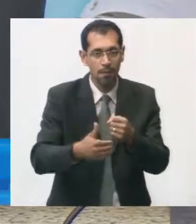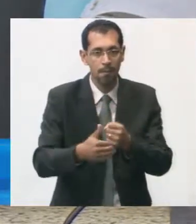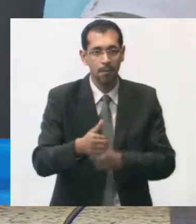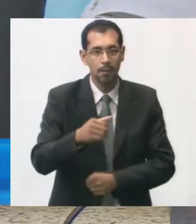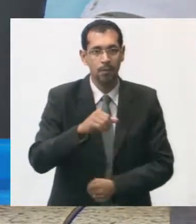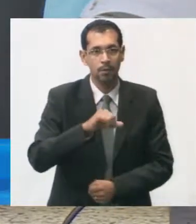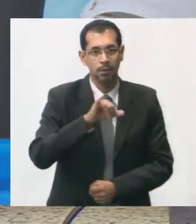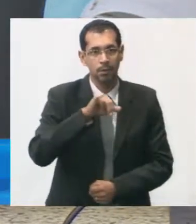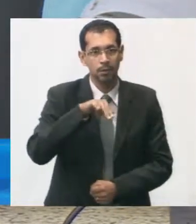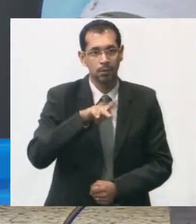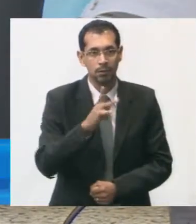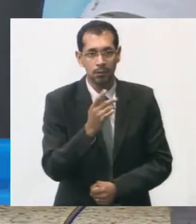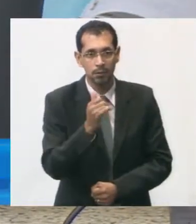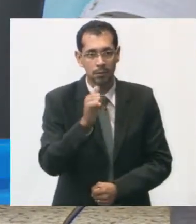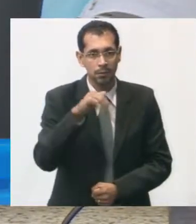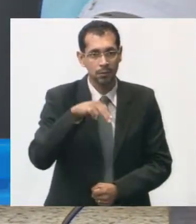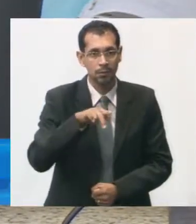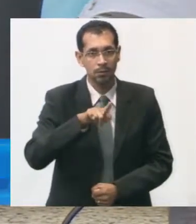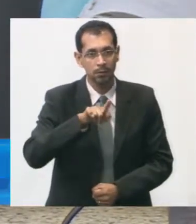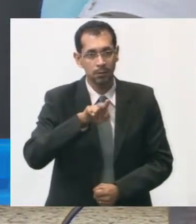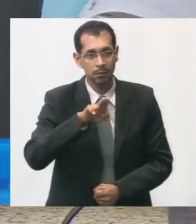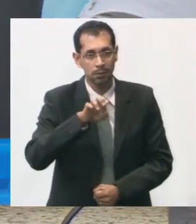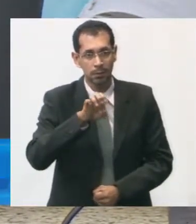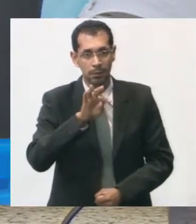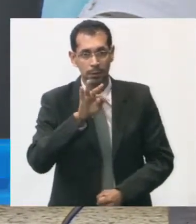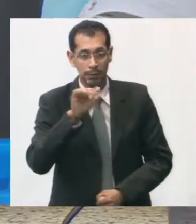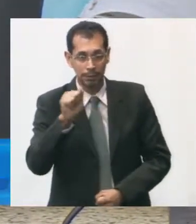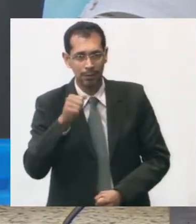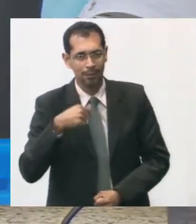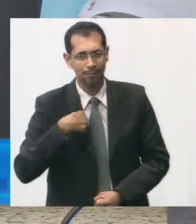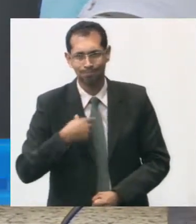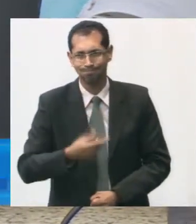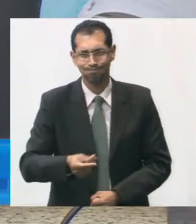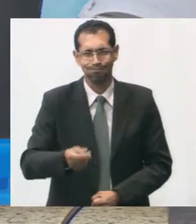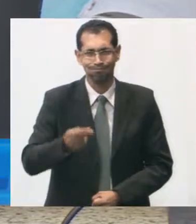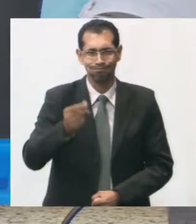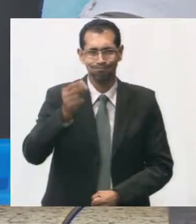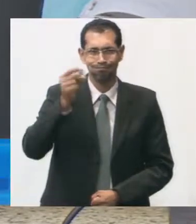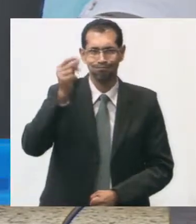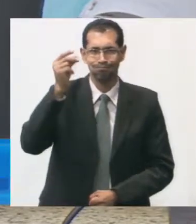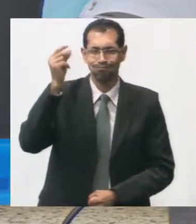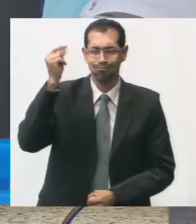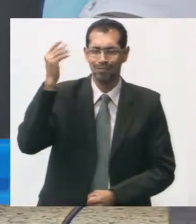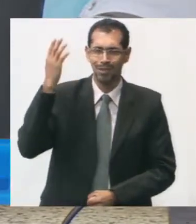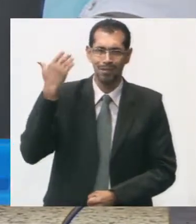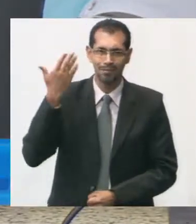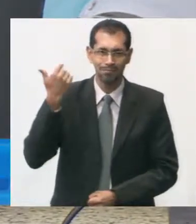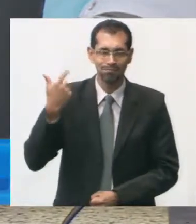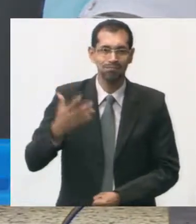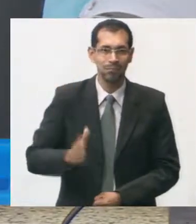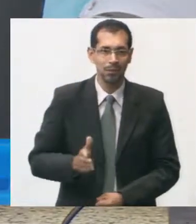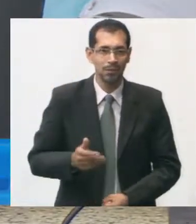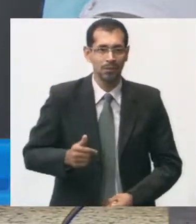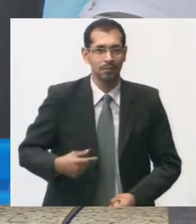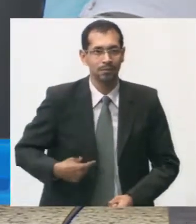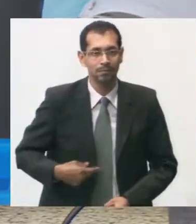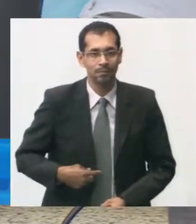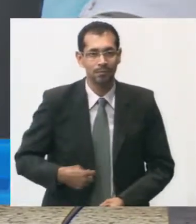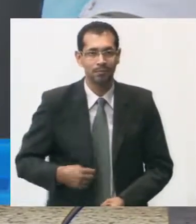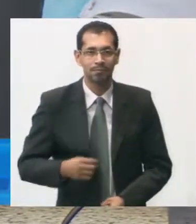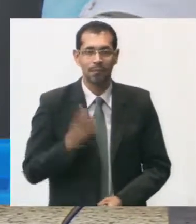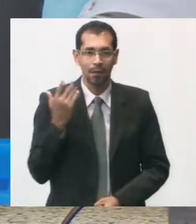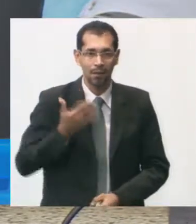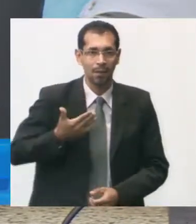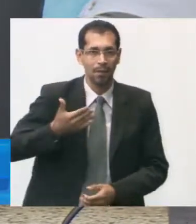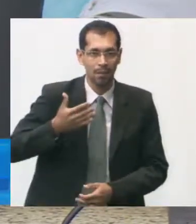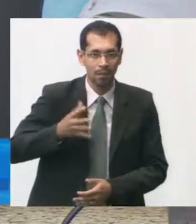salvo engano, eu que já estou com quase 100 anos, quando nasci já existia há muitos anos, e vem se arrastando esse